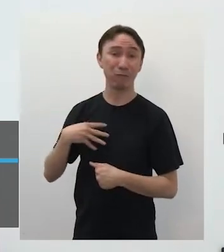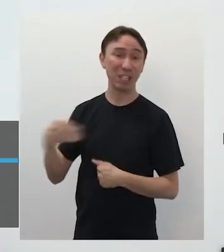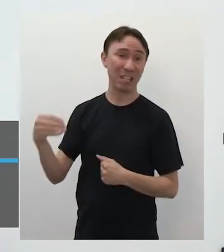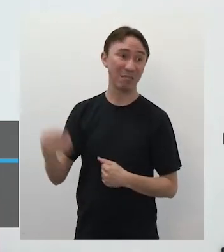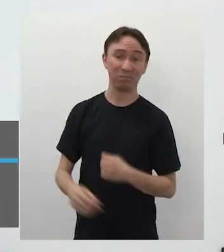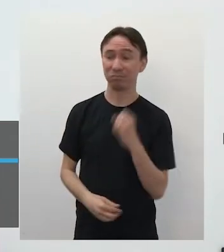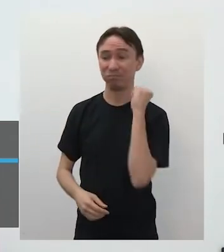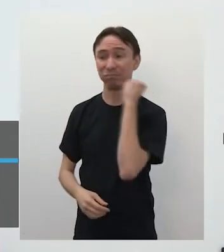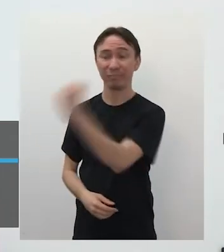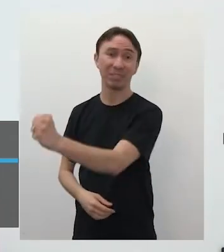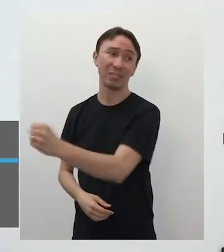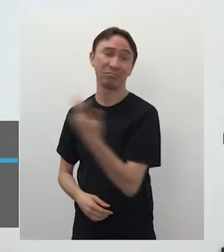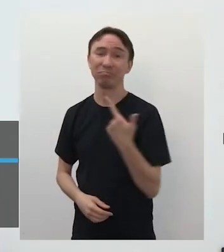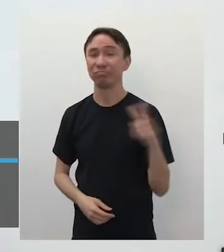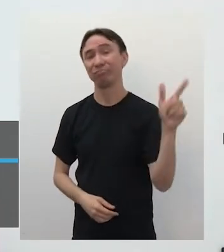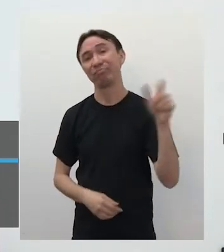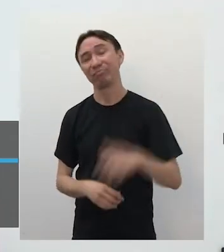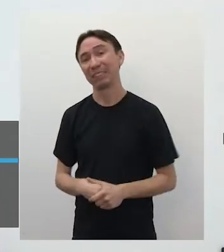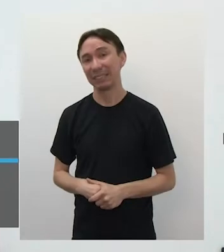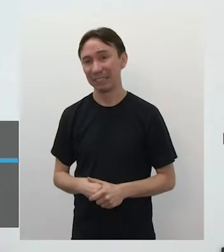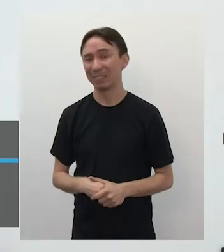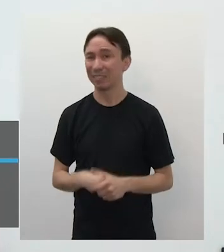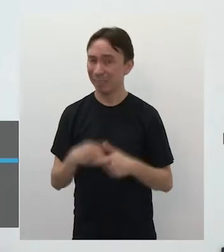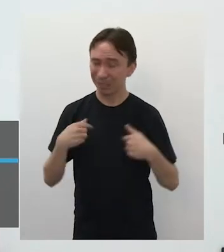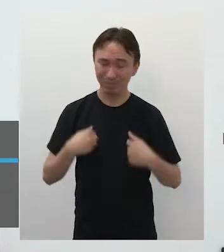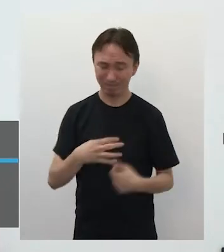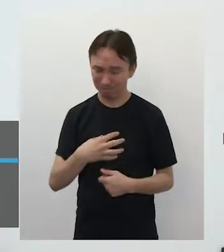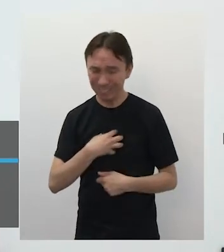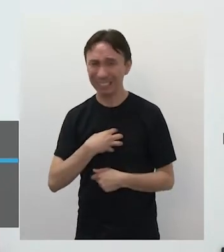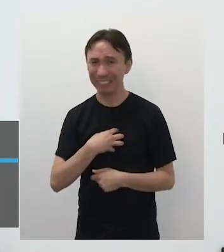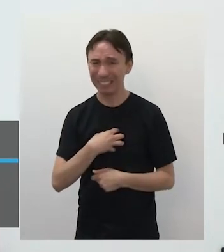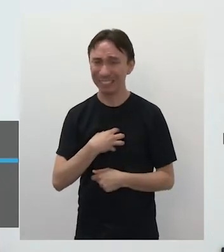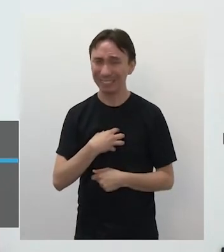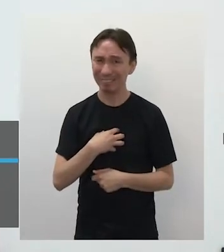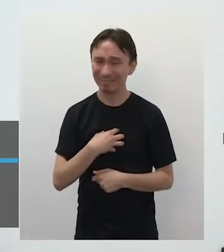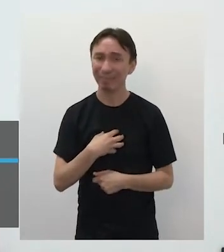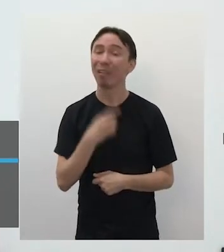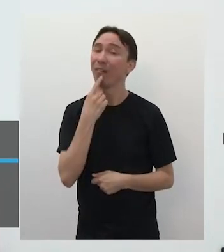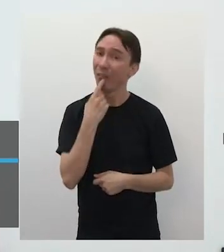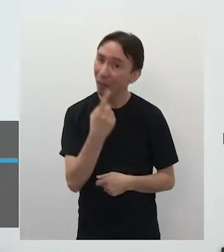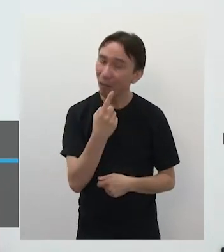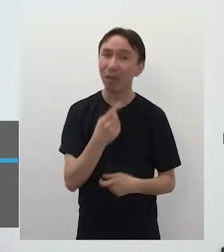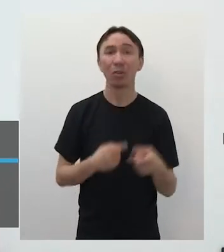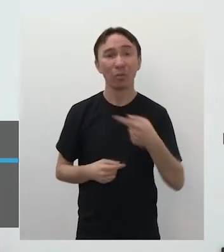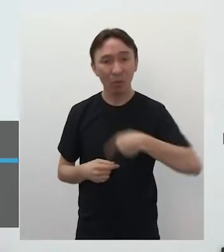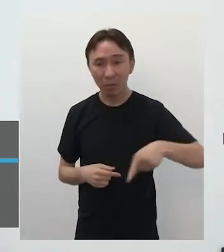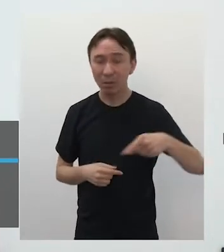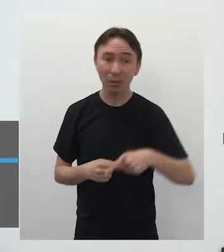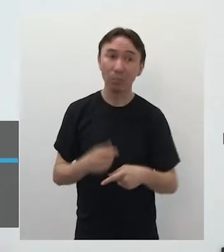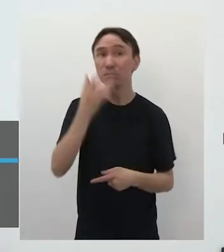maior desafio que nós tivemos, que eu tive aí neste caminhar, né?